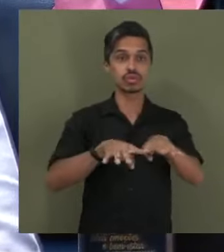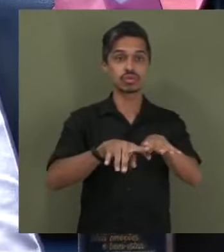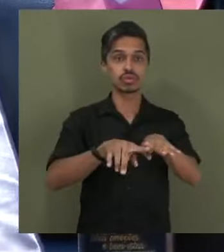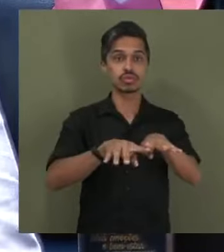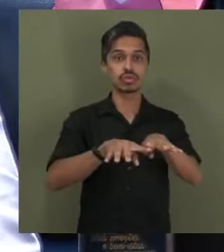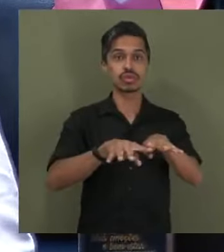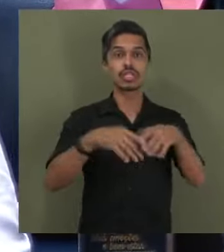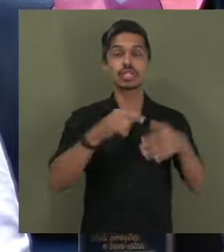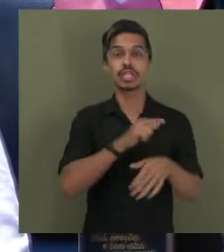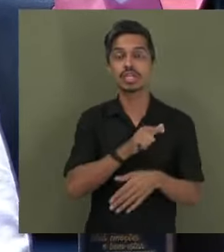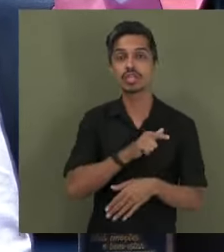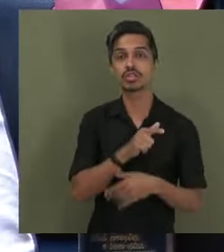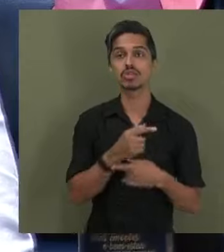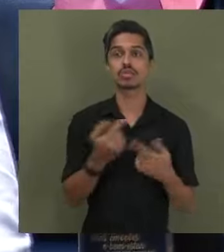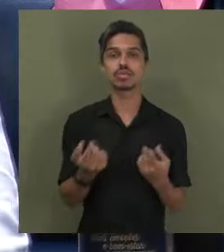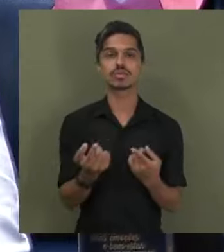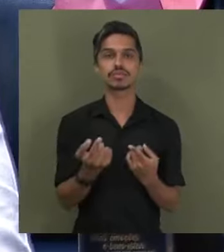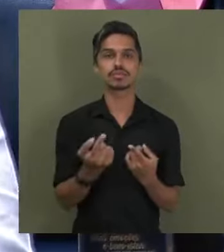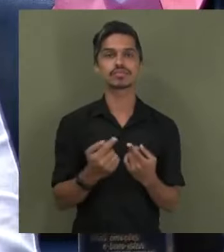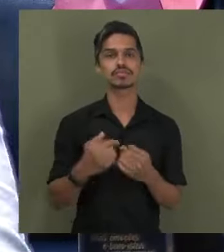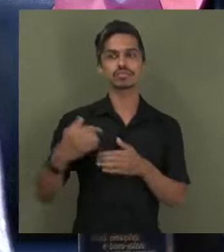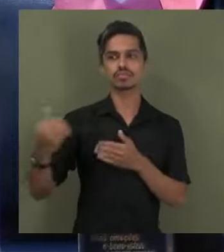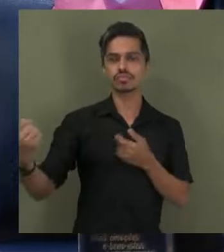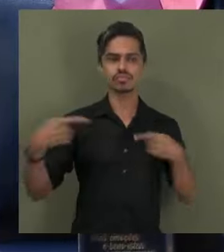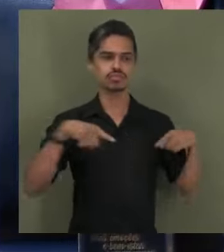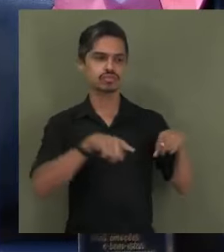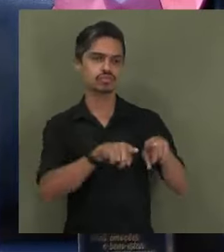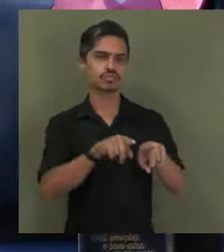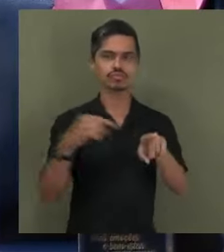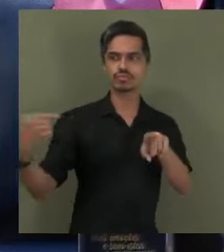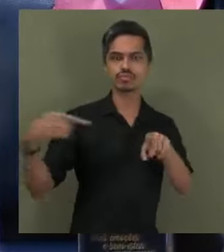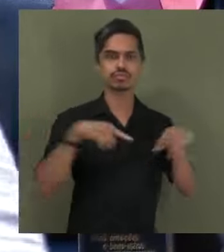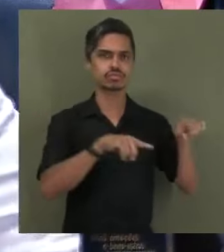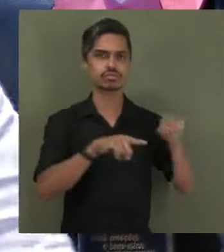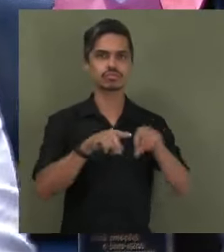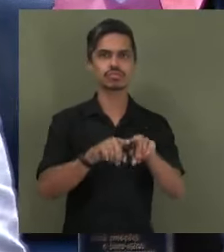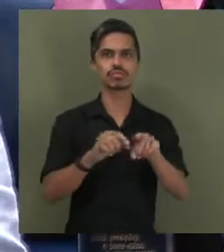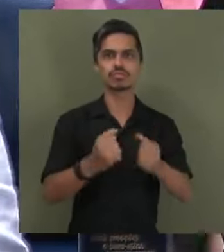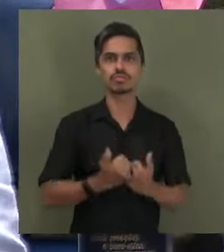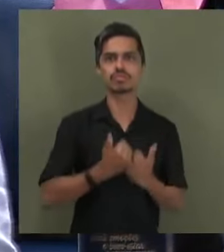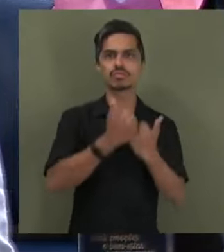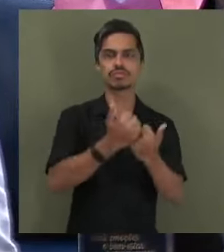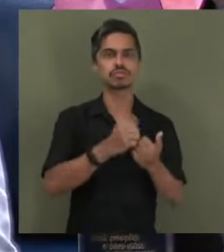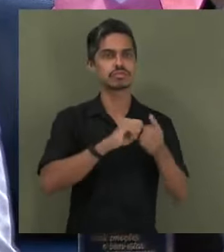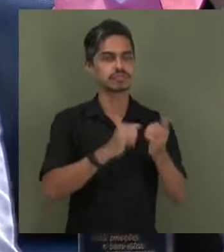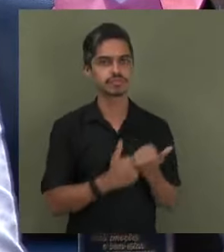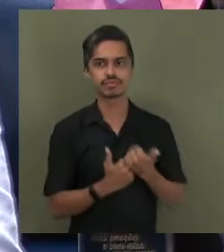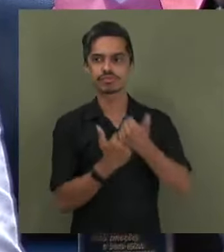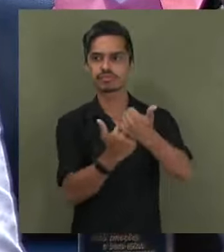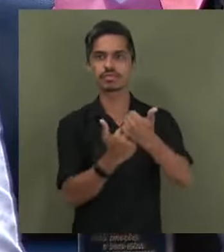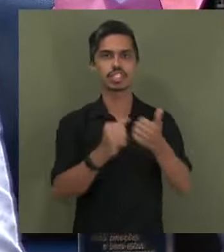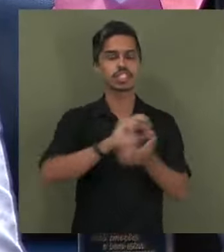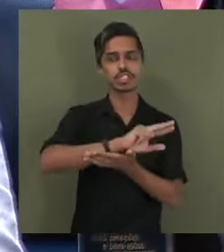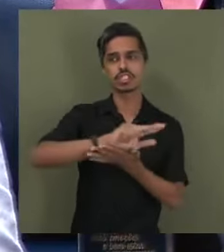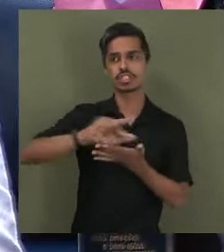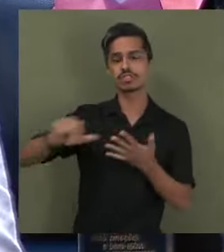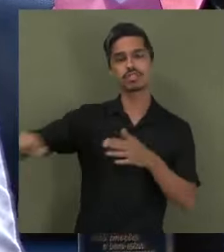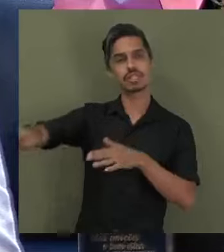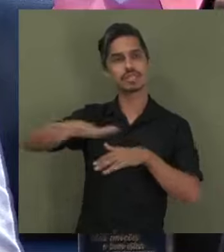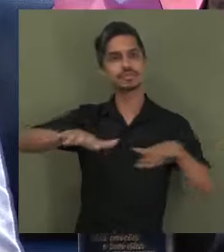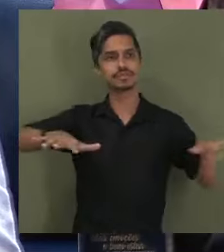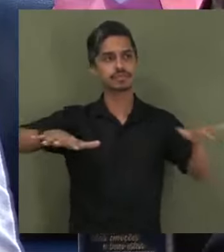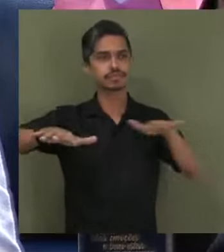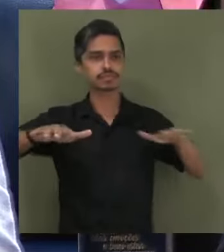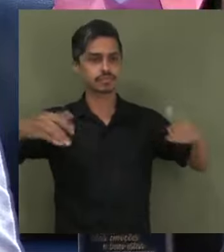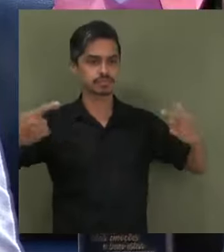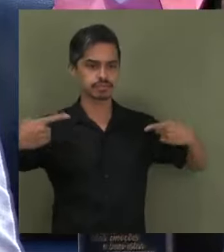colaboração construtiva de diversos atores sociais, nas mais diversas áreas. E é exatamente